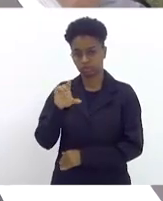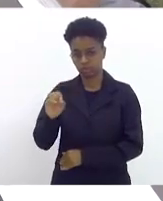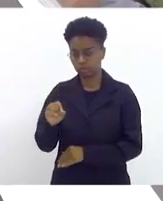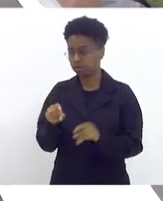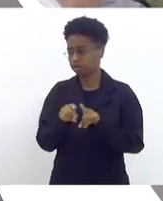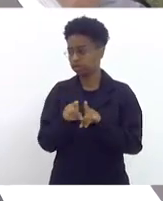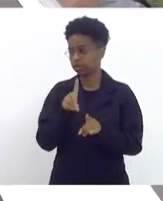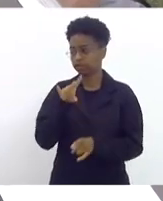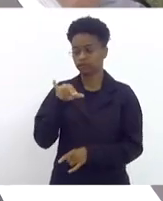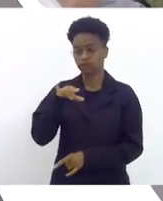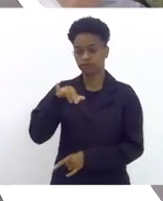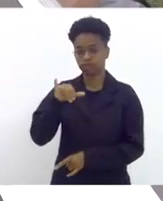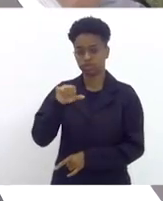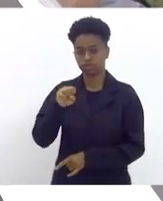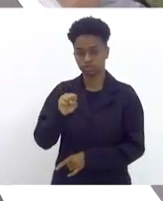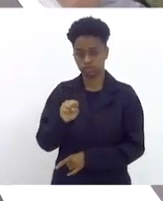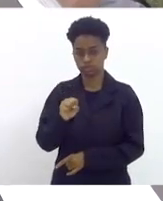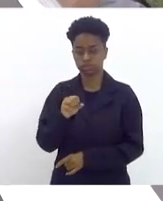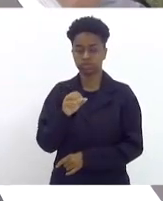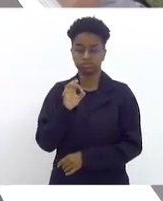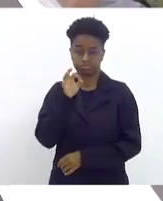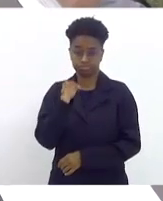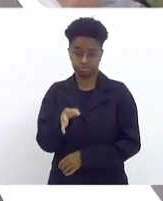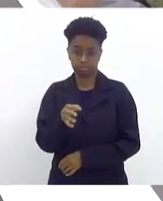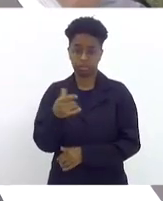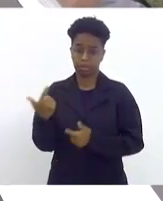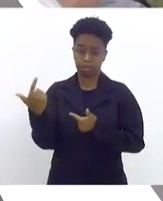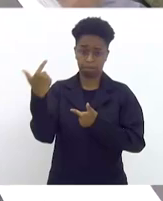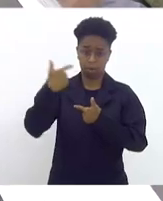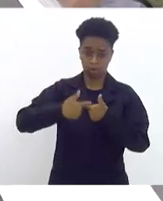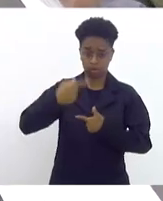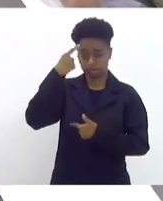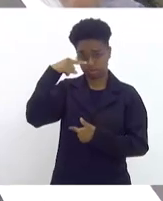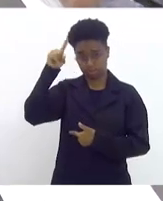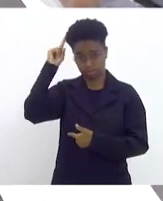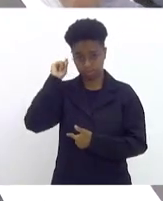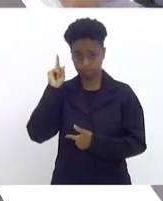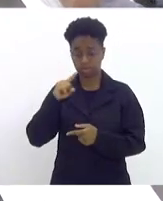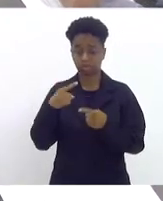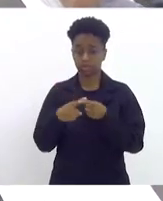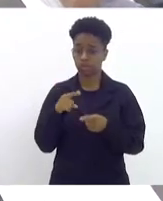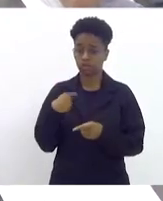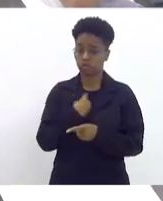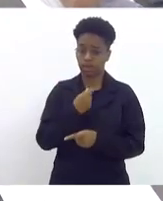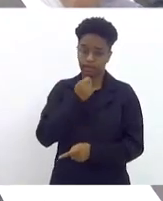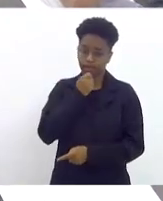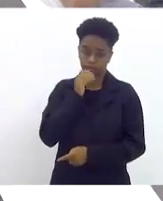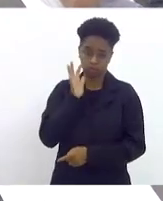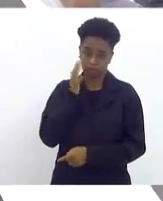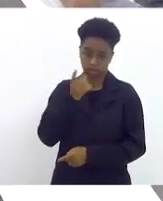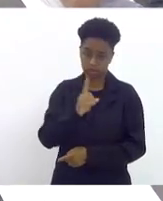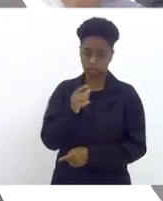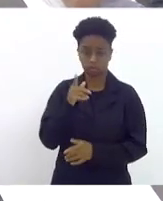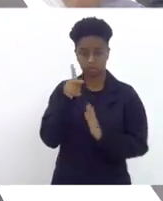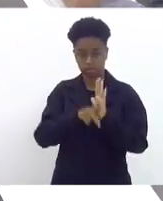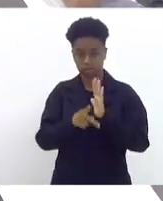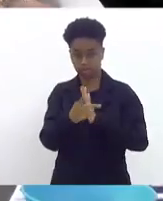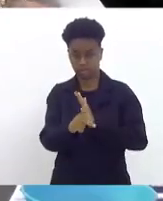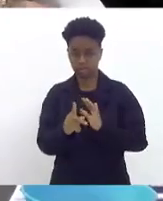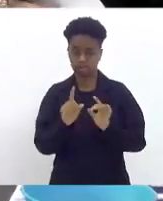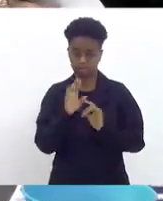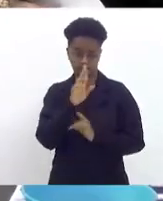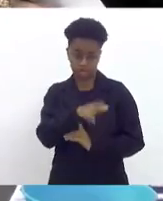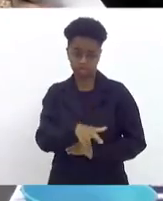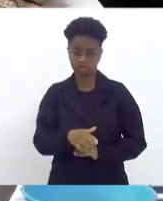que acertadamente me deu uma broca na semana passada que não enfrentamos os projetos dele mas tem razão eu eu